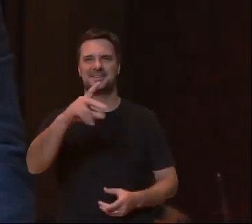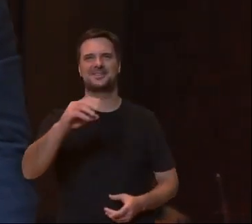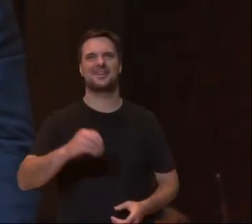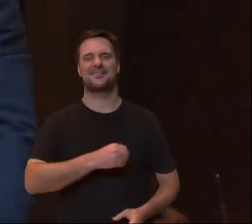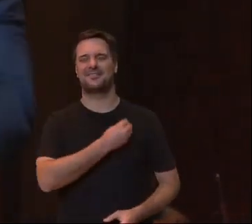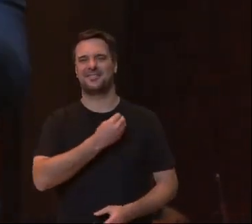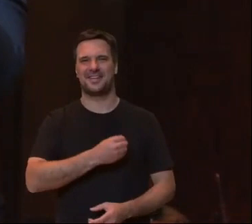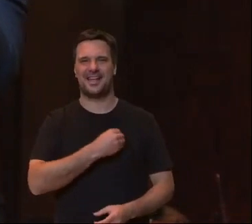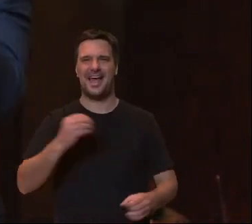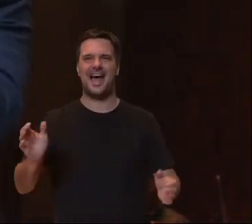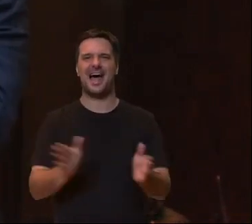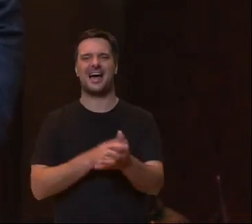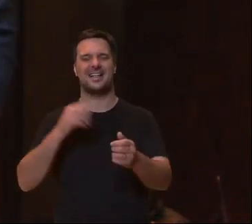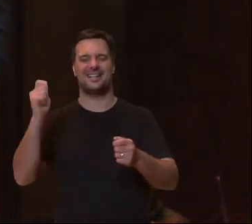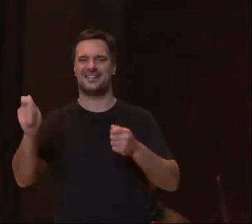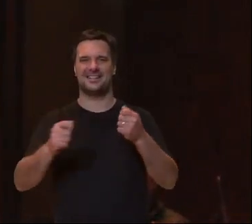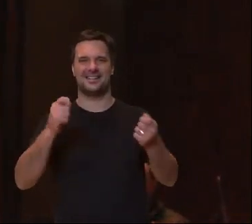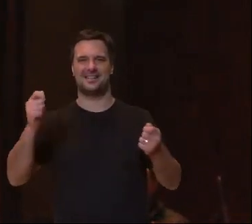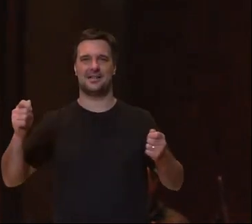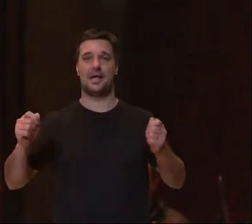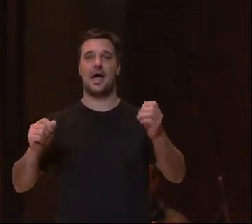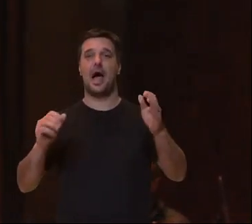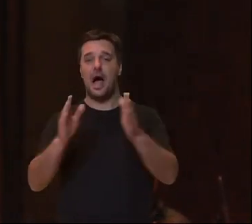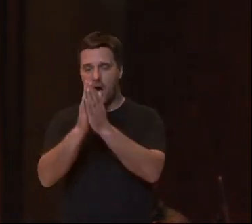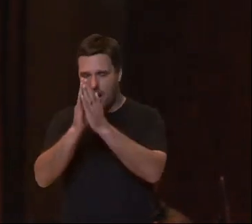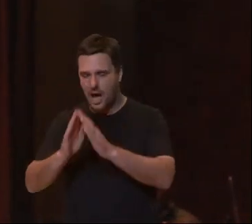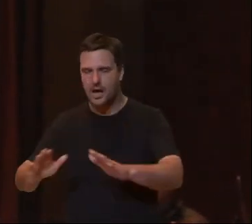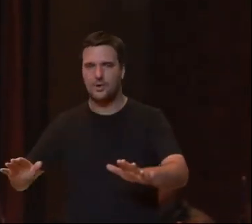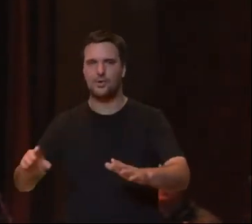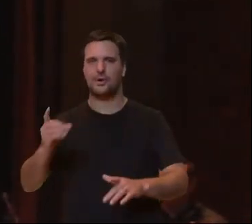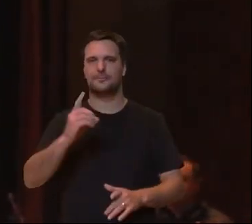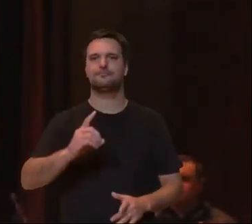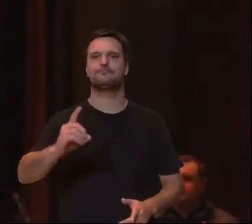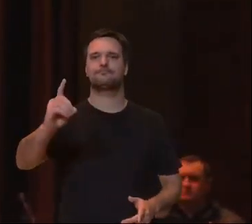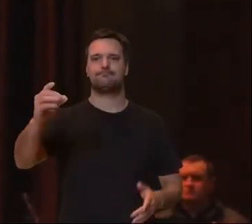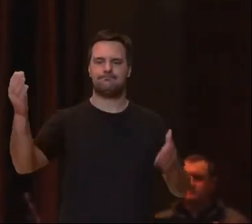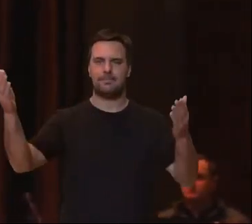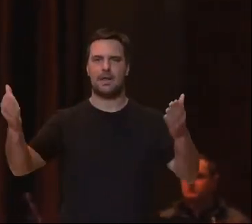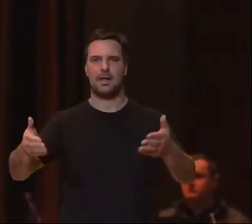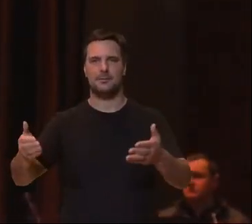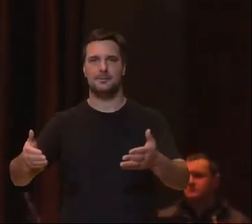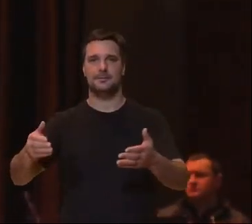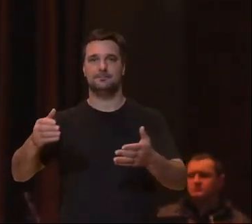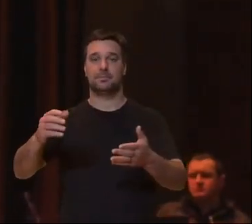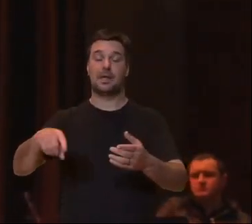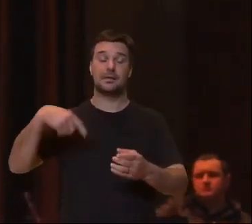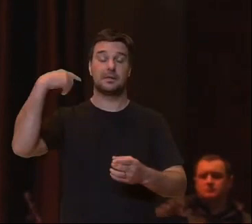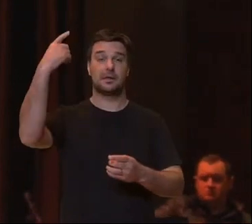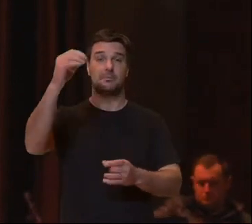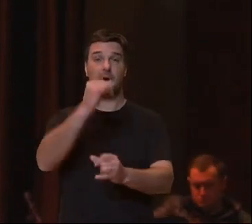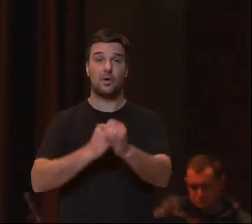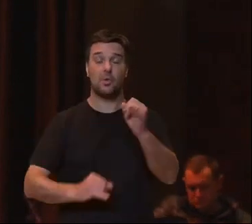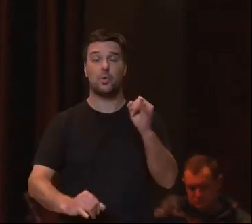Aleluia. Nós vamos adorar a Deus. Você que tomou essa decisão, depois entra no site lá,